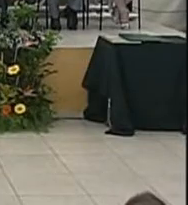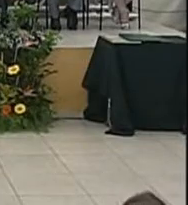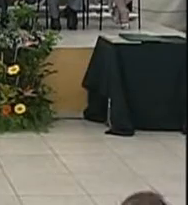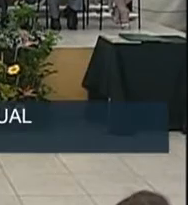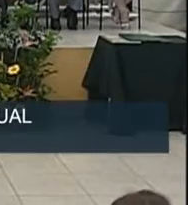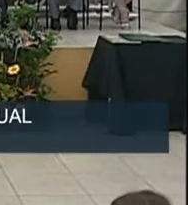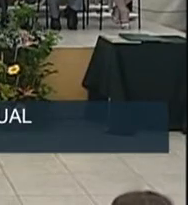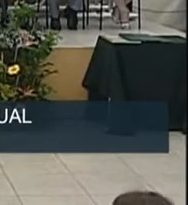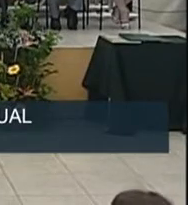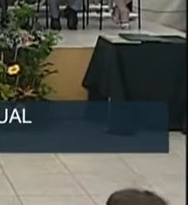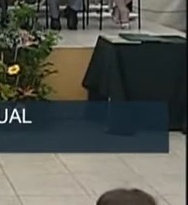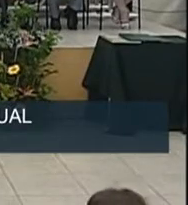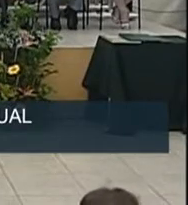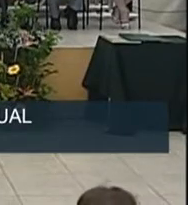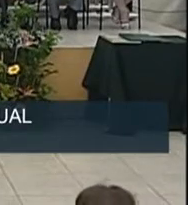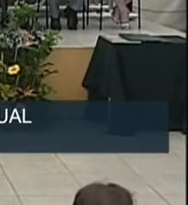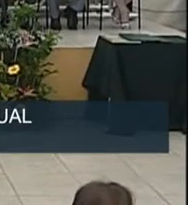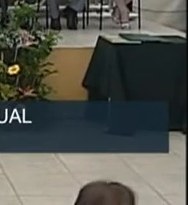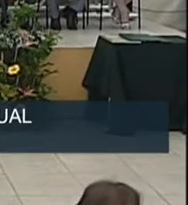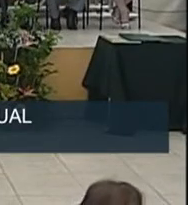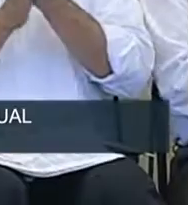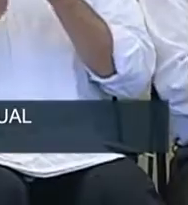E aí